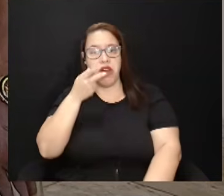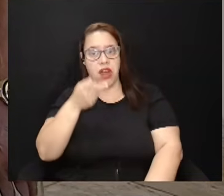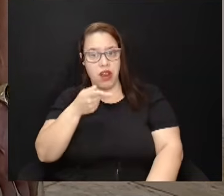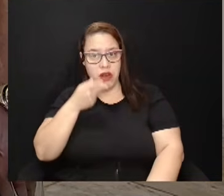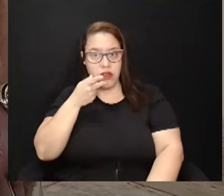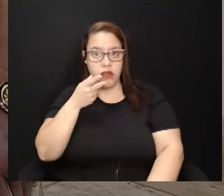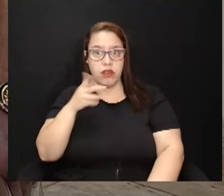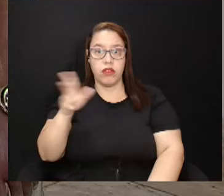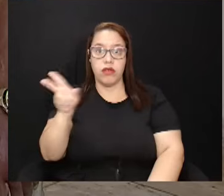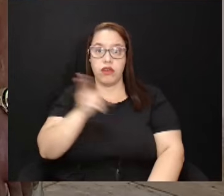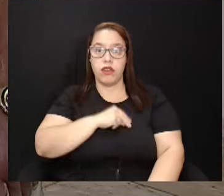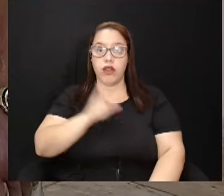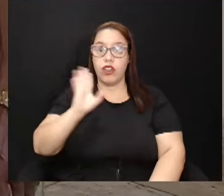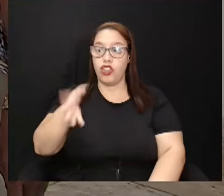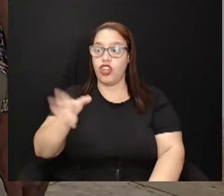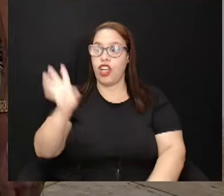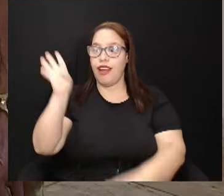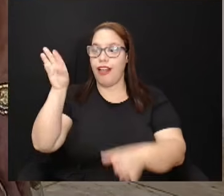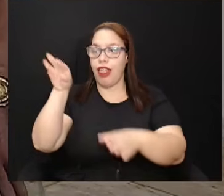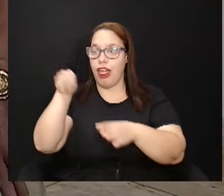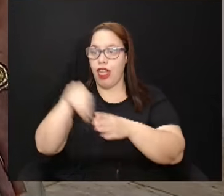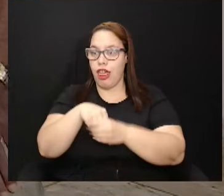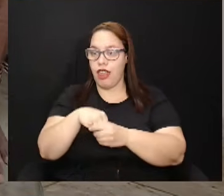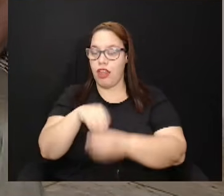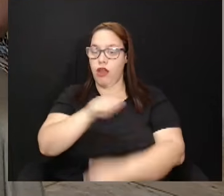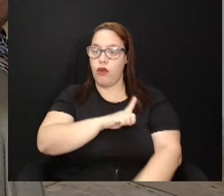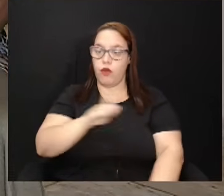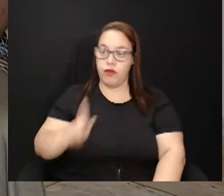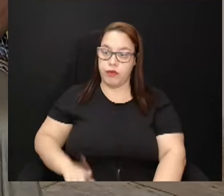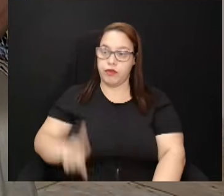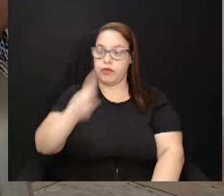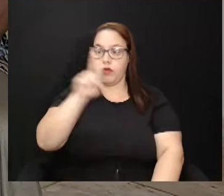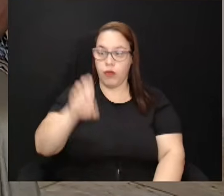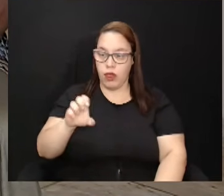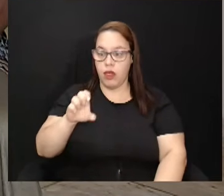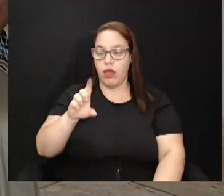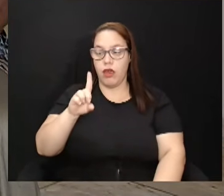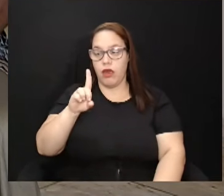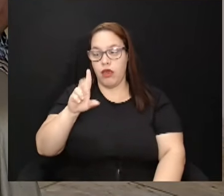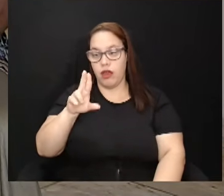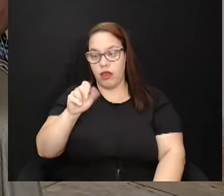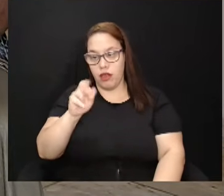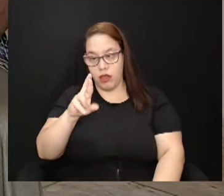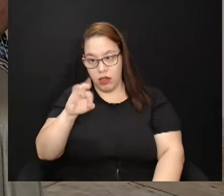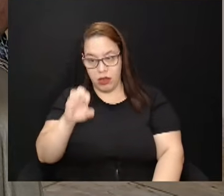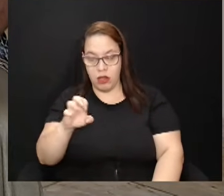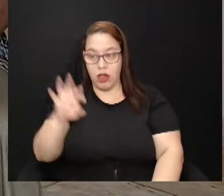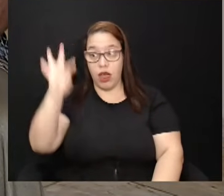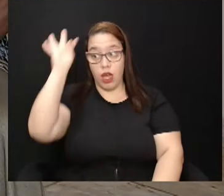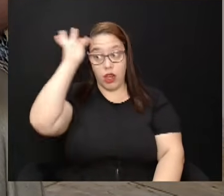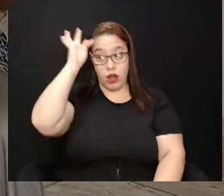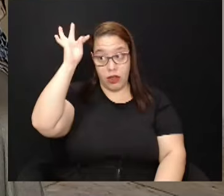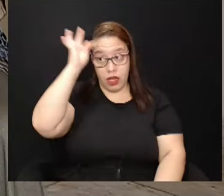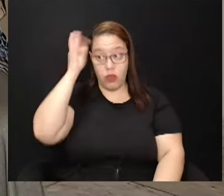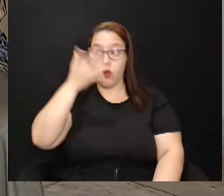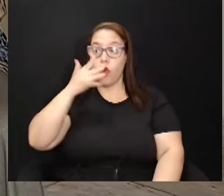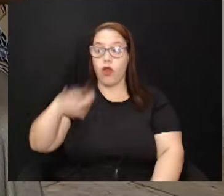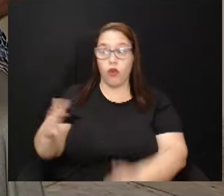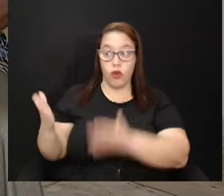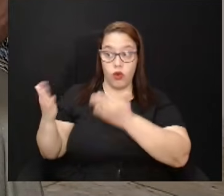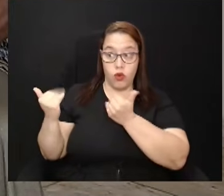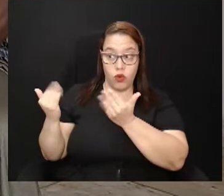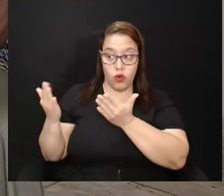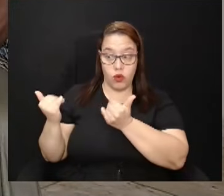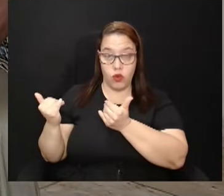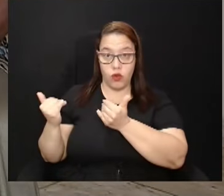no Guarani. O seu Zé Duarte era o técnico do infantil e do juvenil, dali a pouquinho, porque foi muito